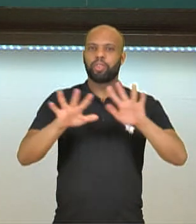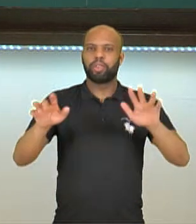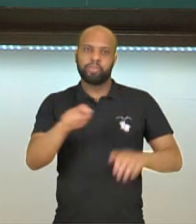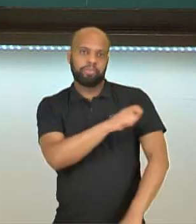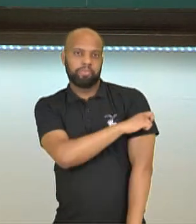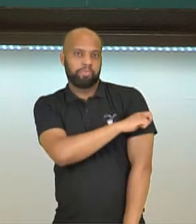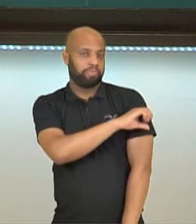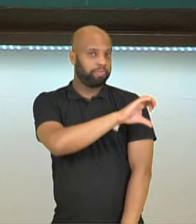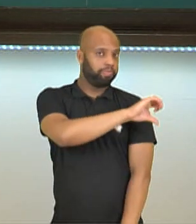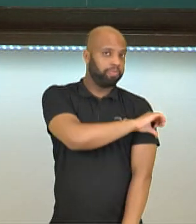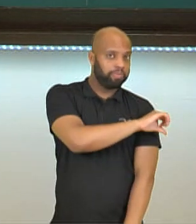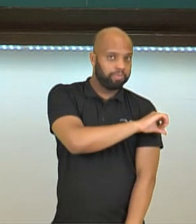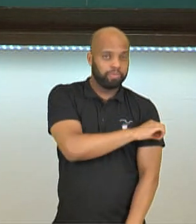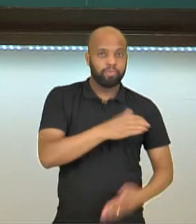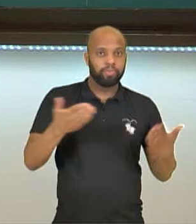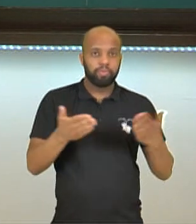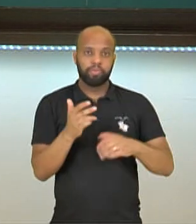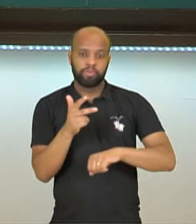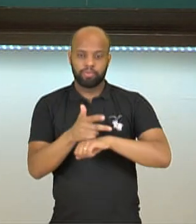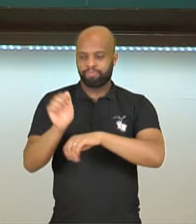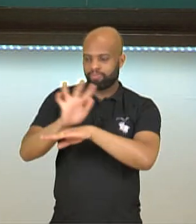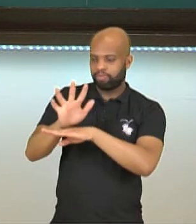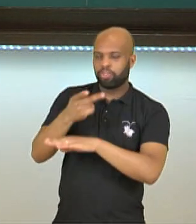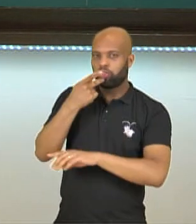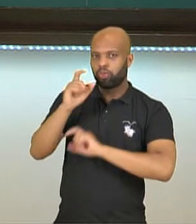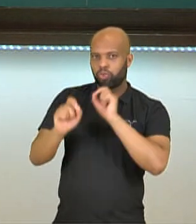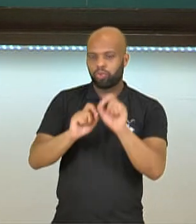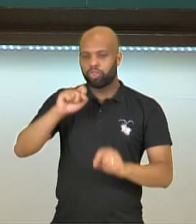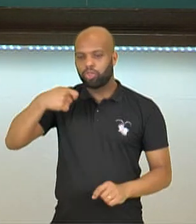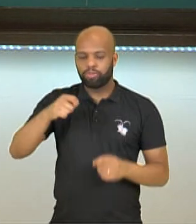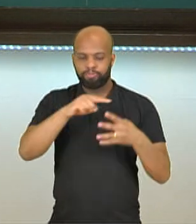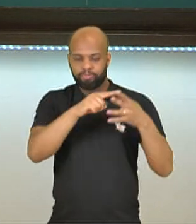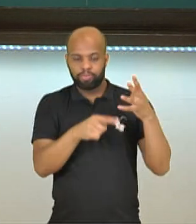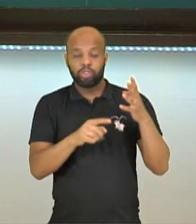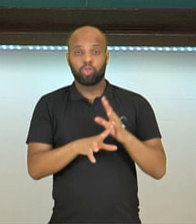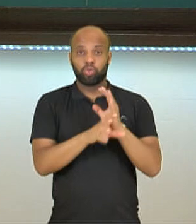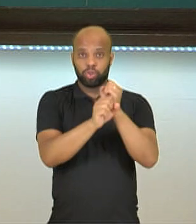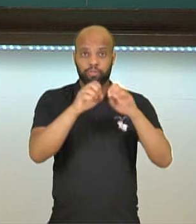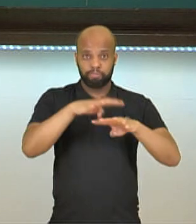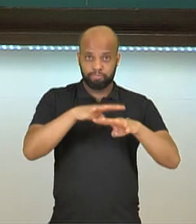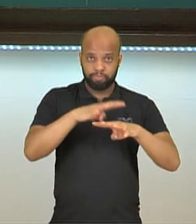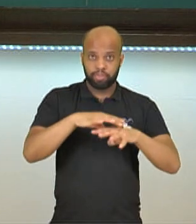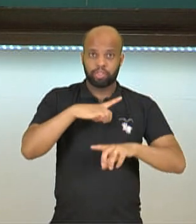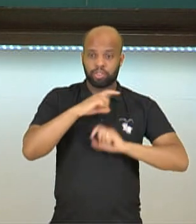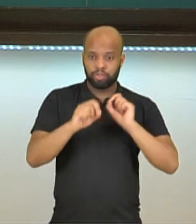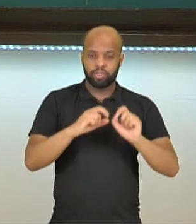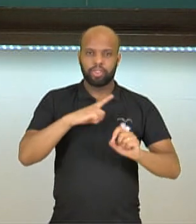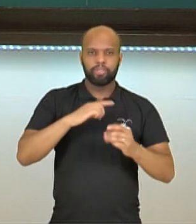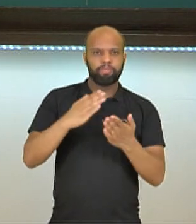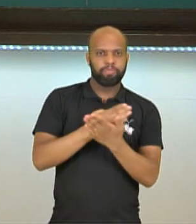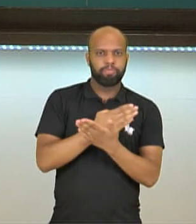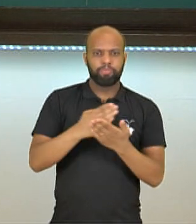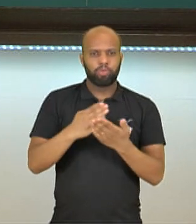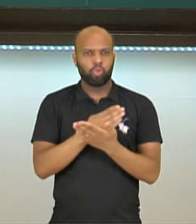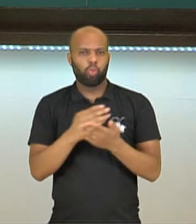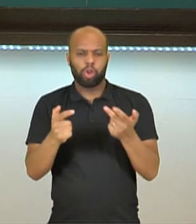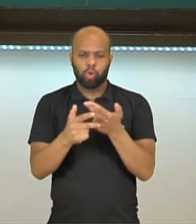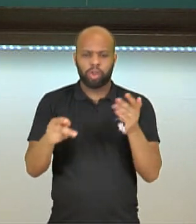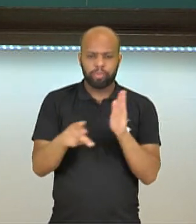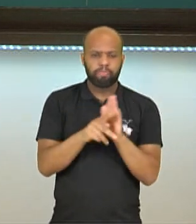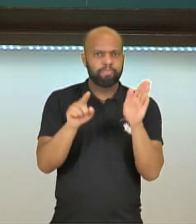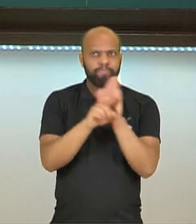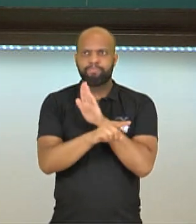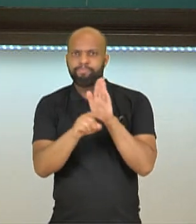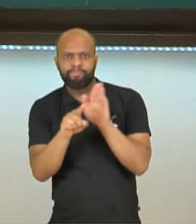Olá, estudante do nono ano! Nesse vídeo vamos falar sobre algumas operações matemáticas envolvendo situações problemas.